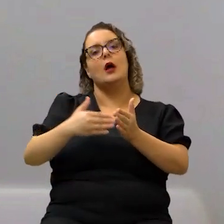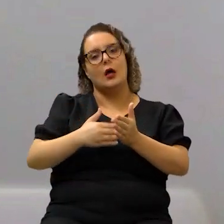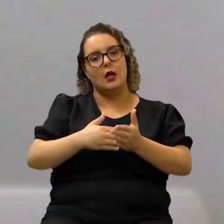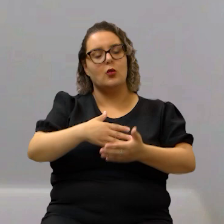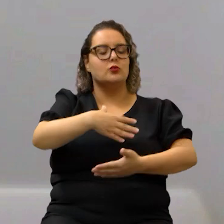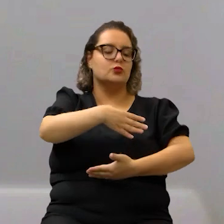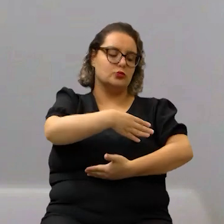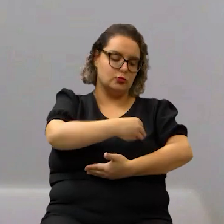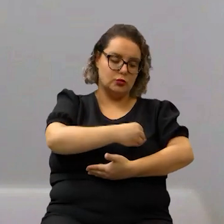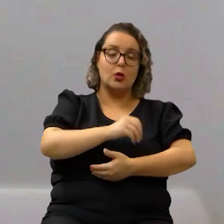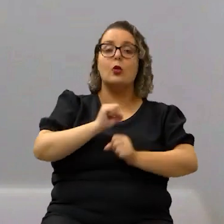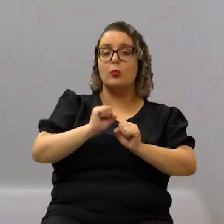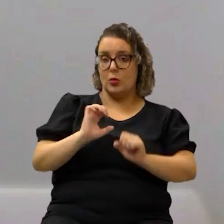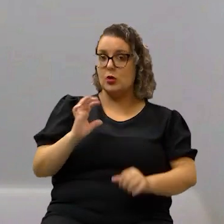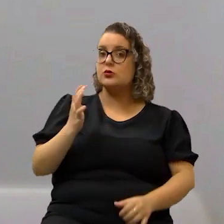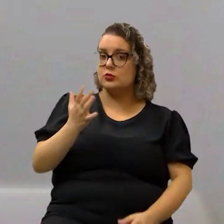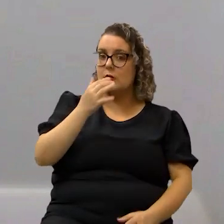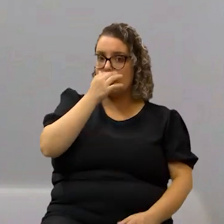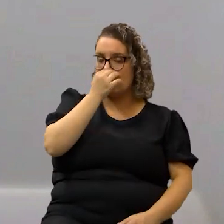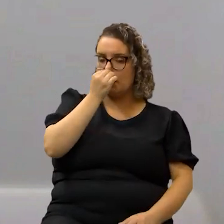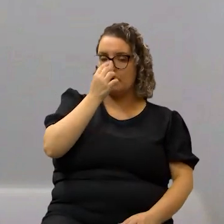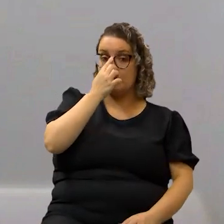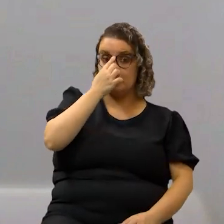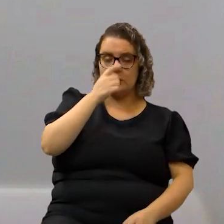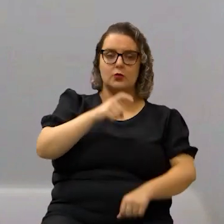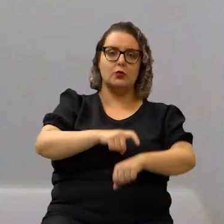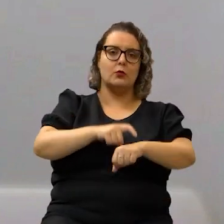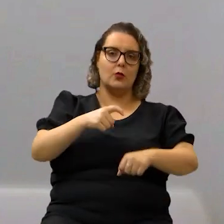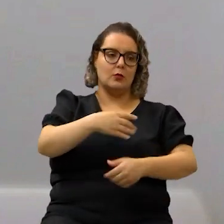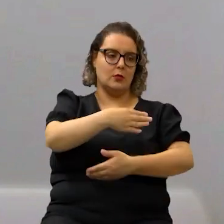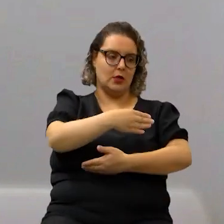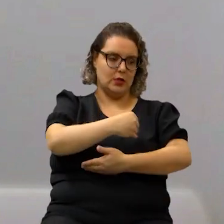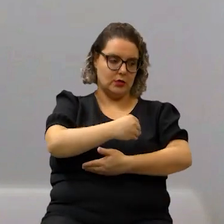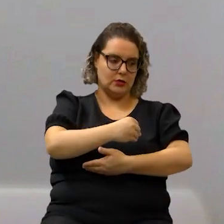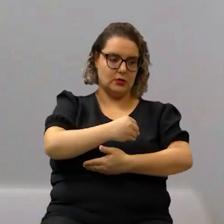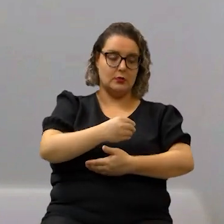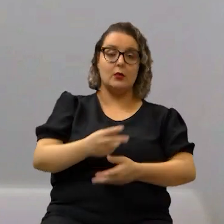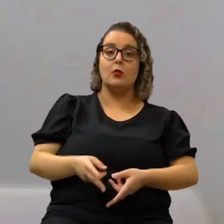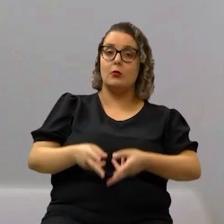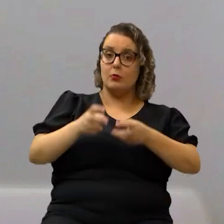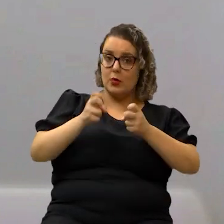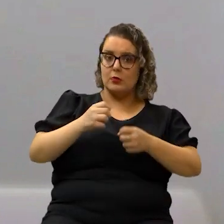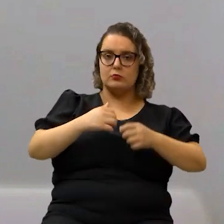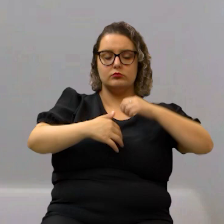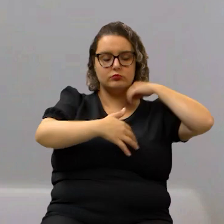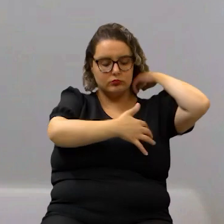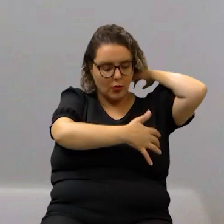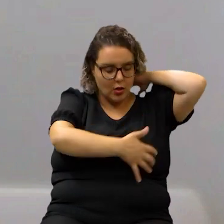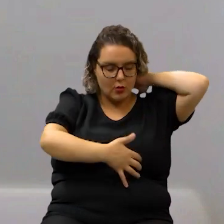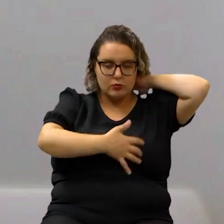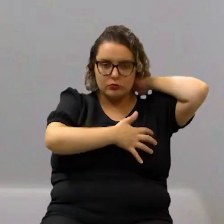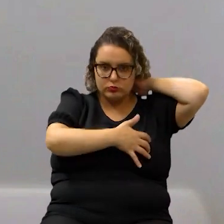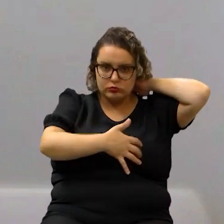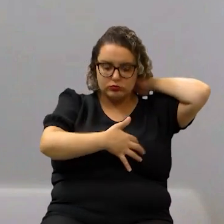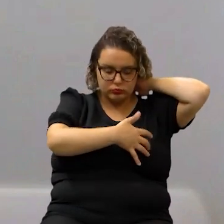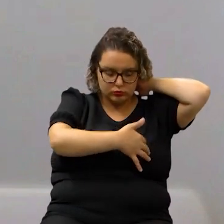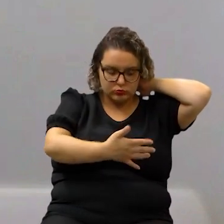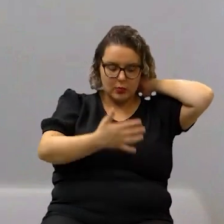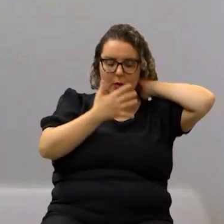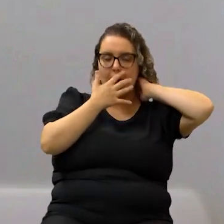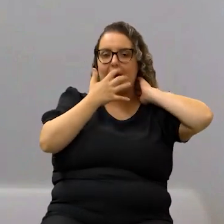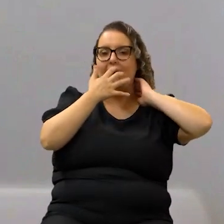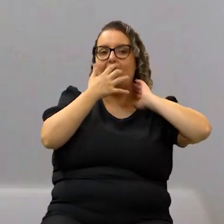até aquelas que amamentam, isso pode acontecer. Durante o período da amamentação, detectar um nódulo, um caroço que